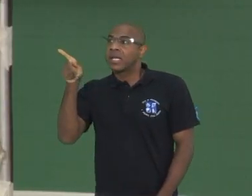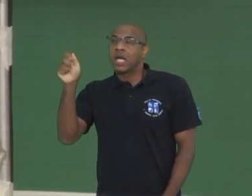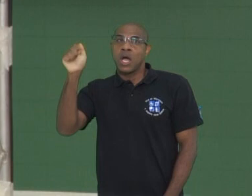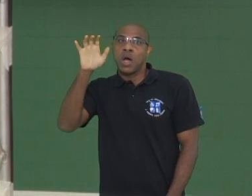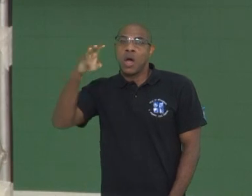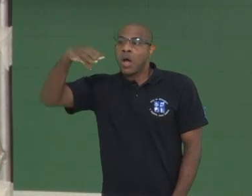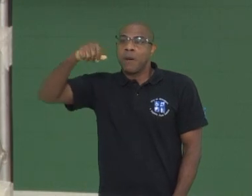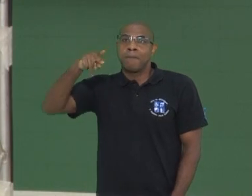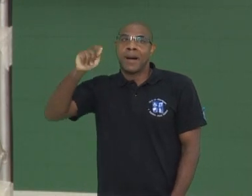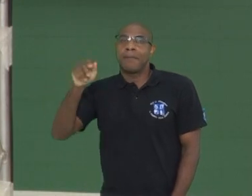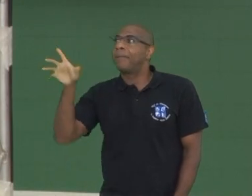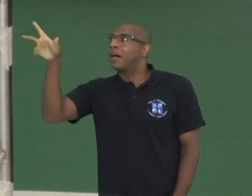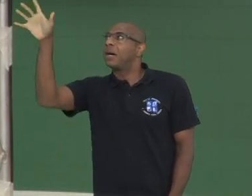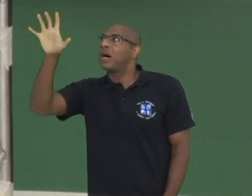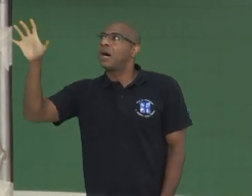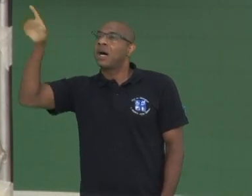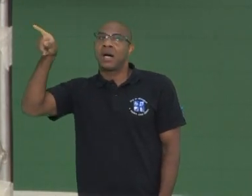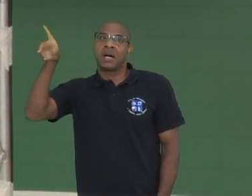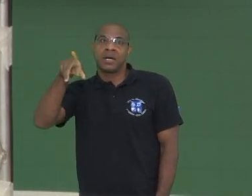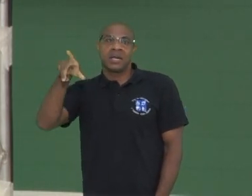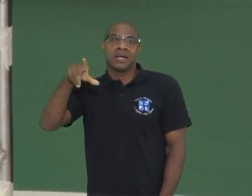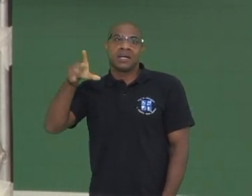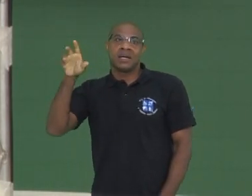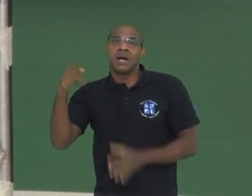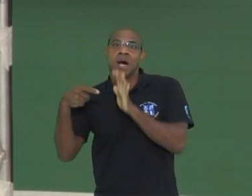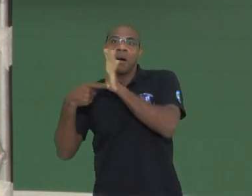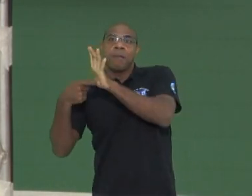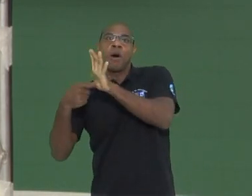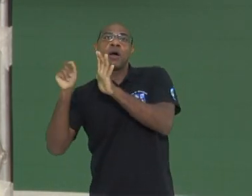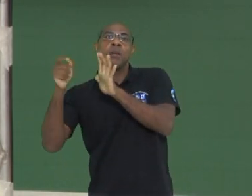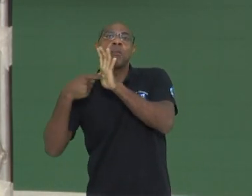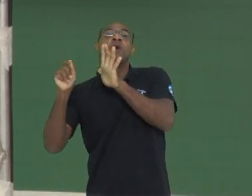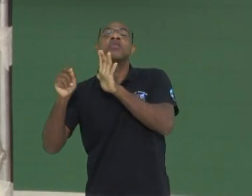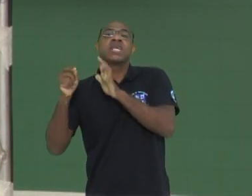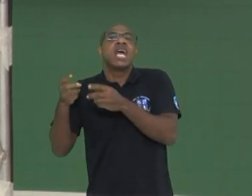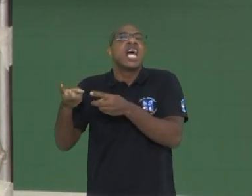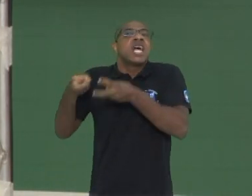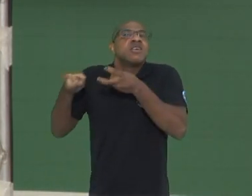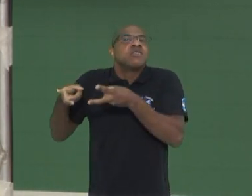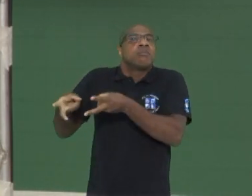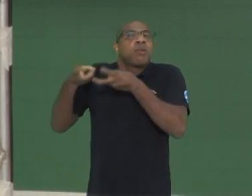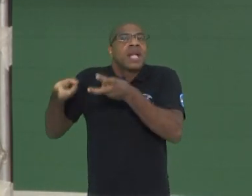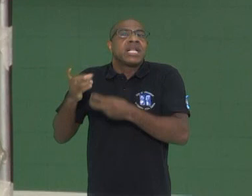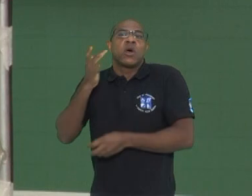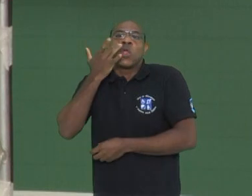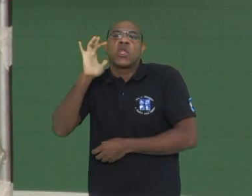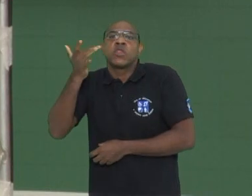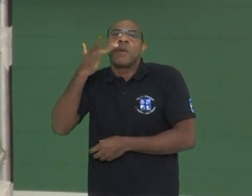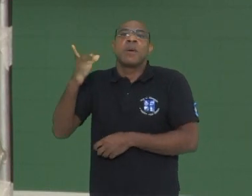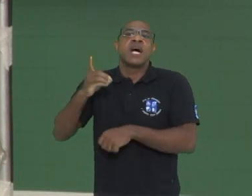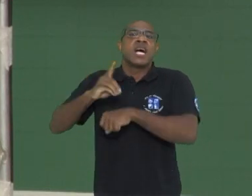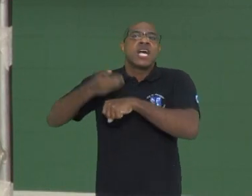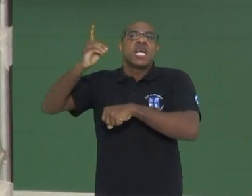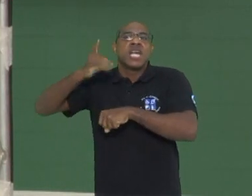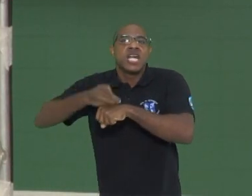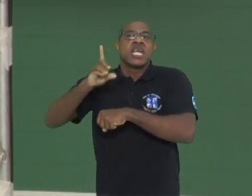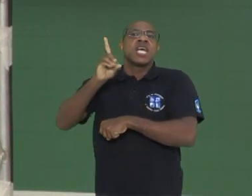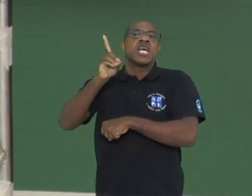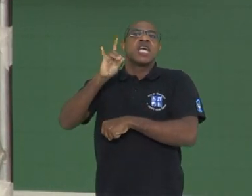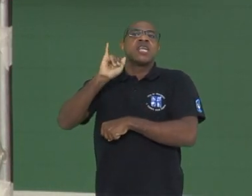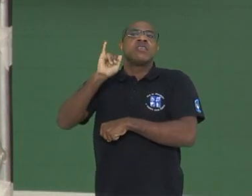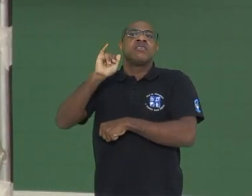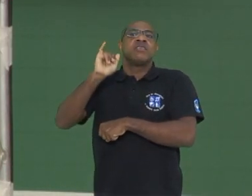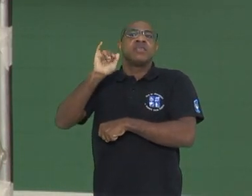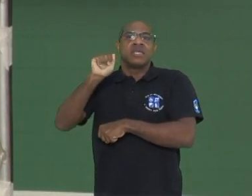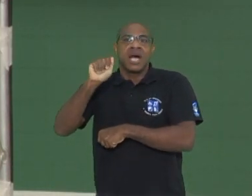exploração tanto de diamantes quanto de ouro no Brasil, tá? Então, vamos observar aqui que essa